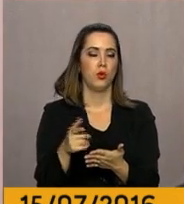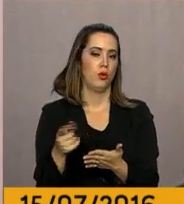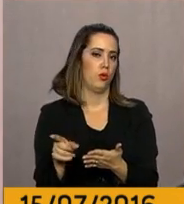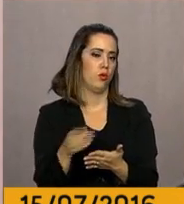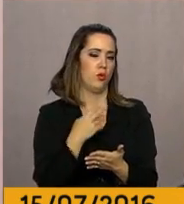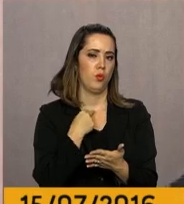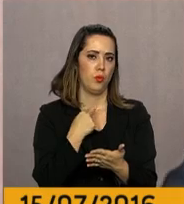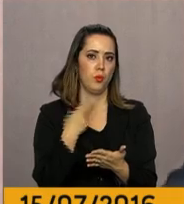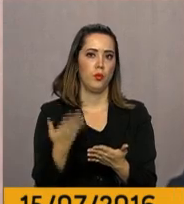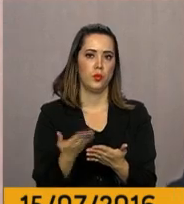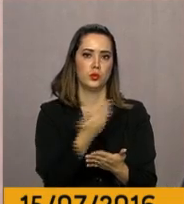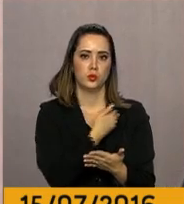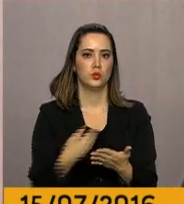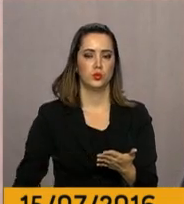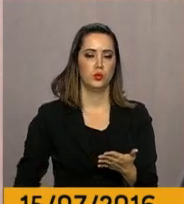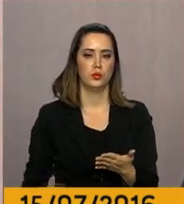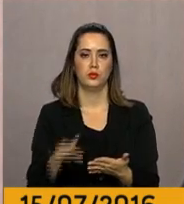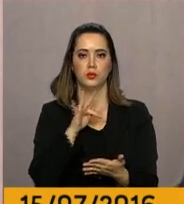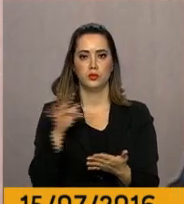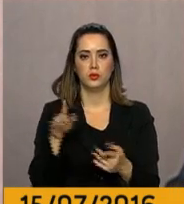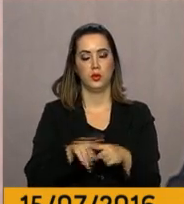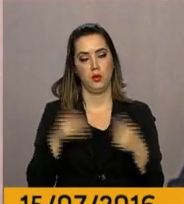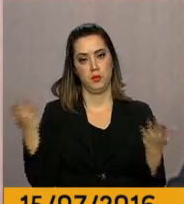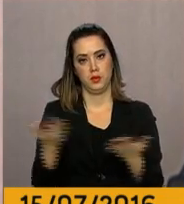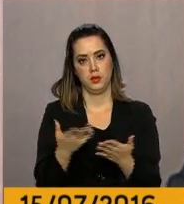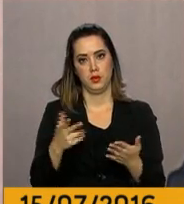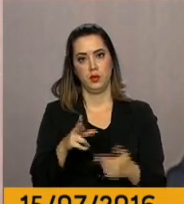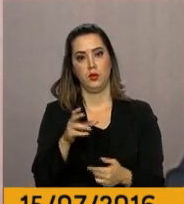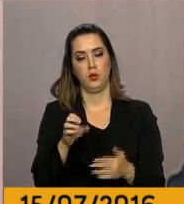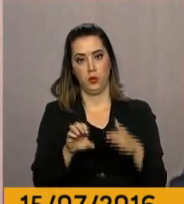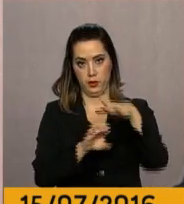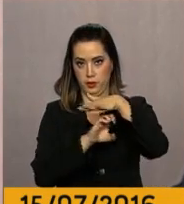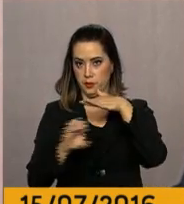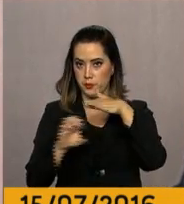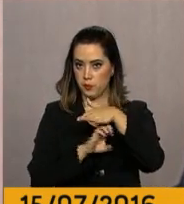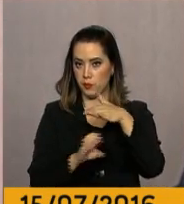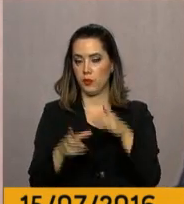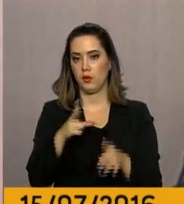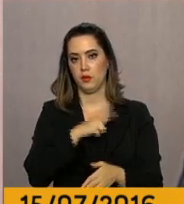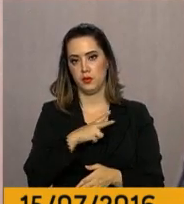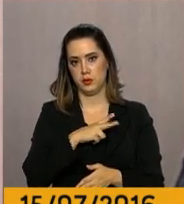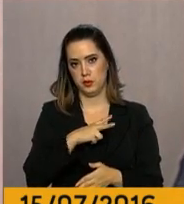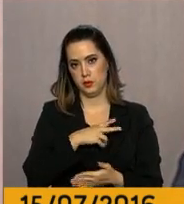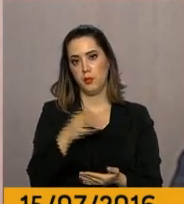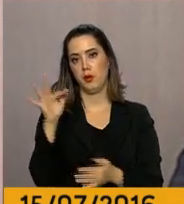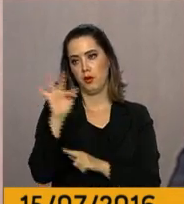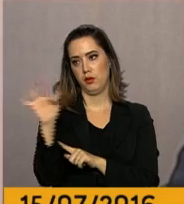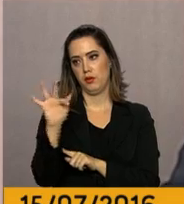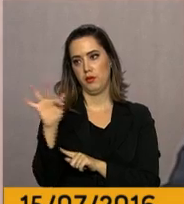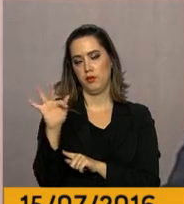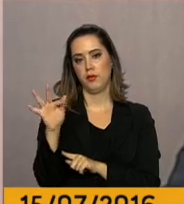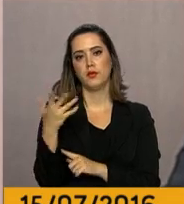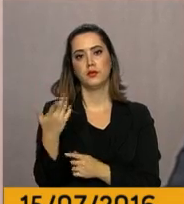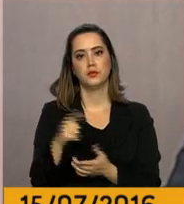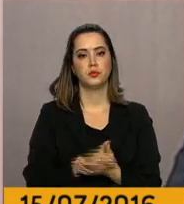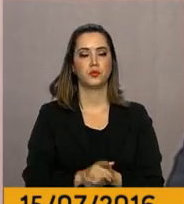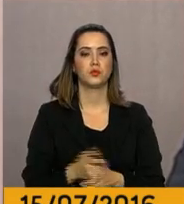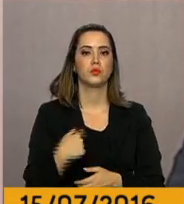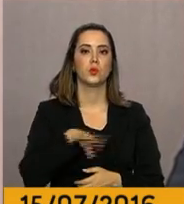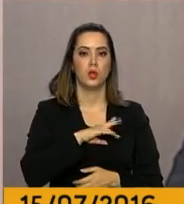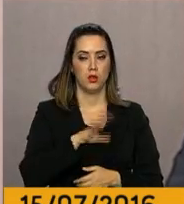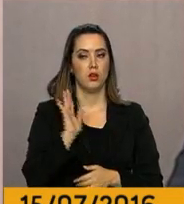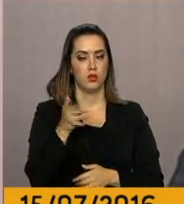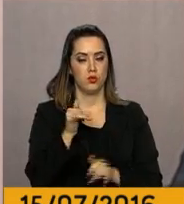Tesouro Nacional, e sim pelas faculdades e universidades privadas. Elas foram comunicadas